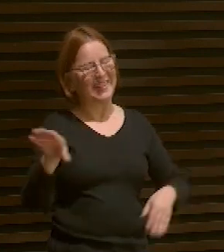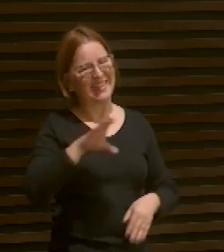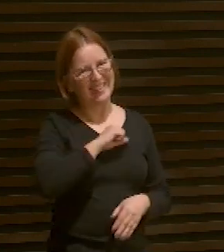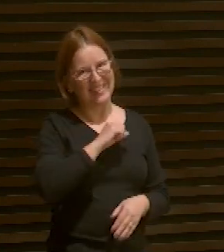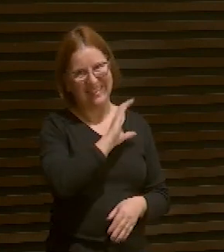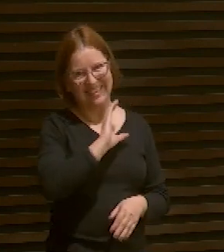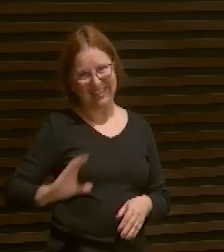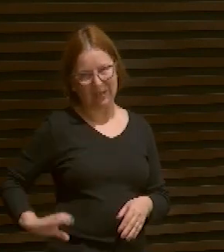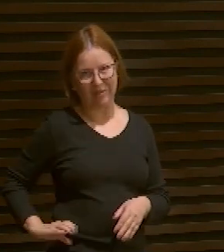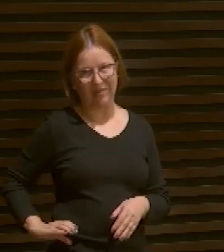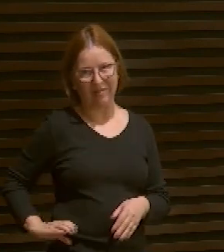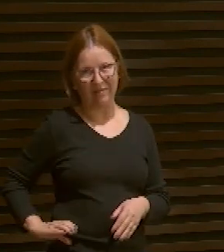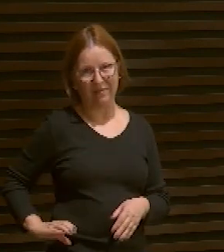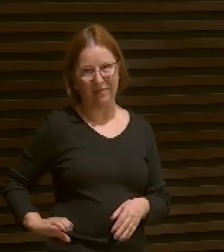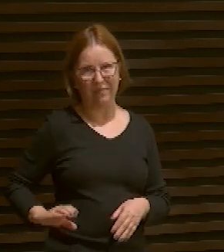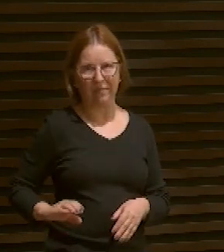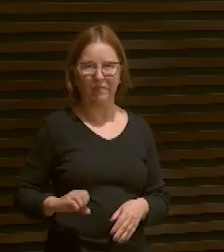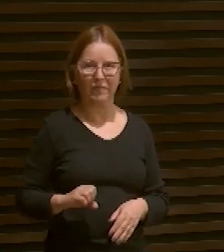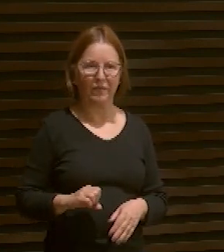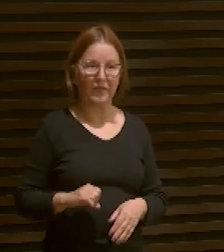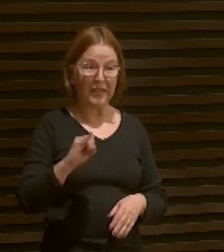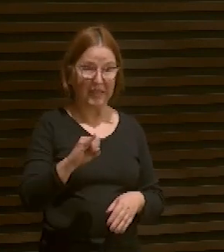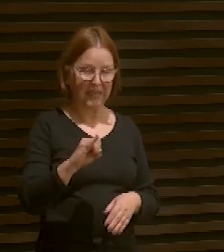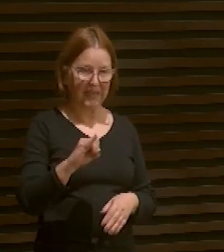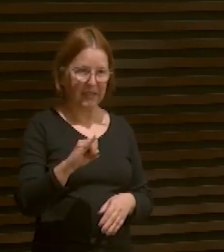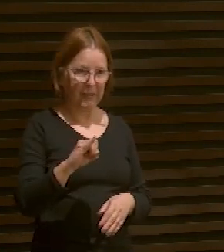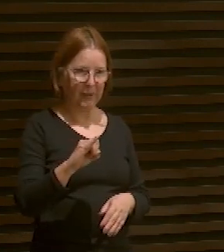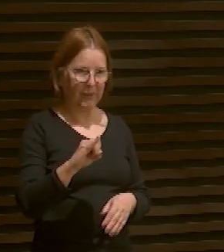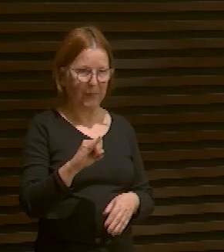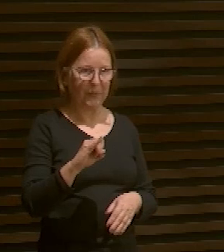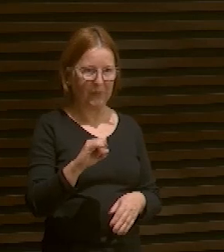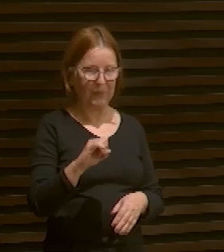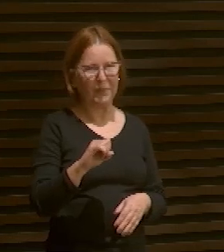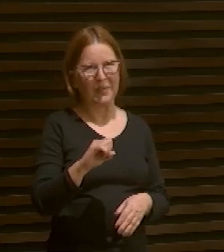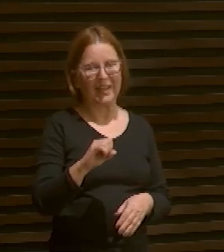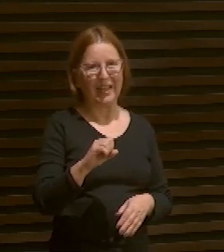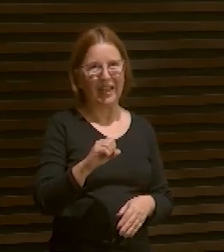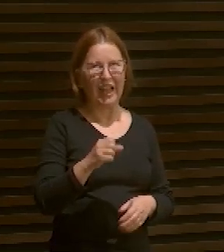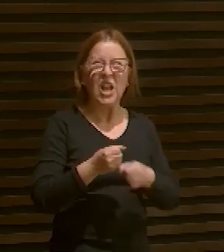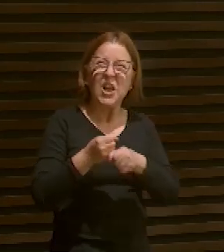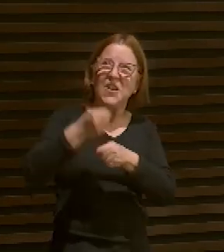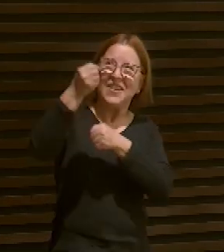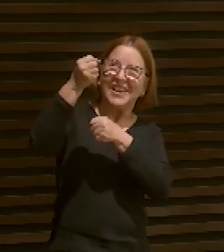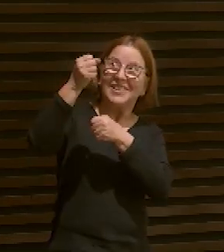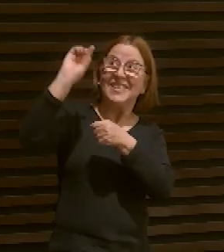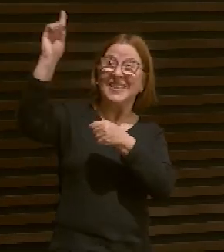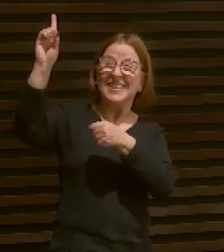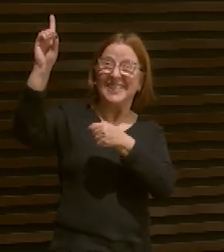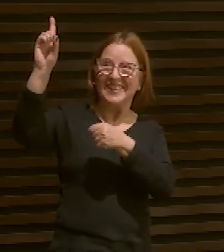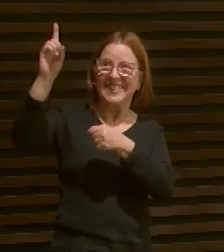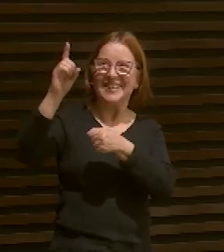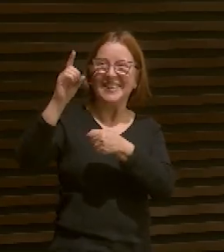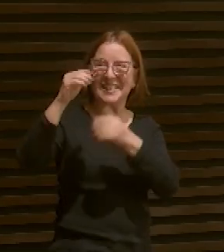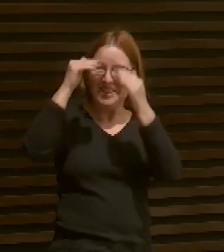Cristo? Se eu estou debaixo do guarda-chuva de Deus, da vontade do Senhor, se a minha